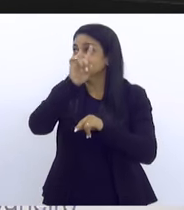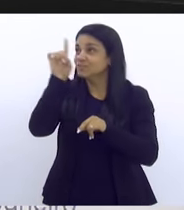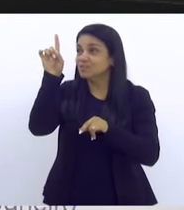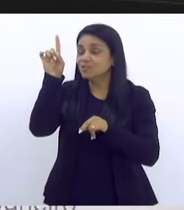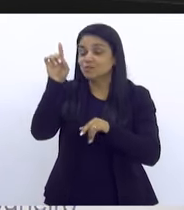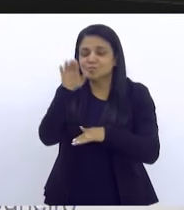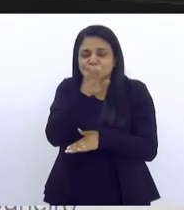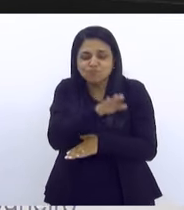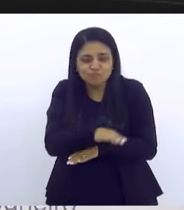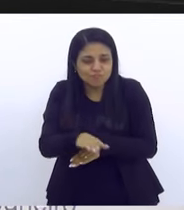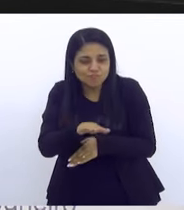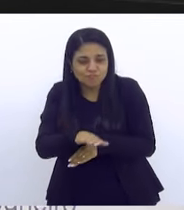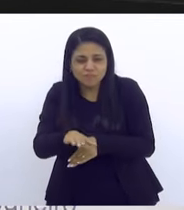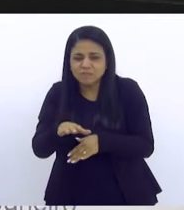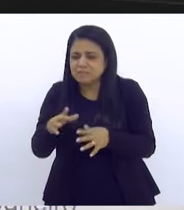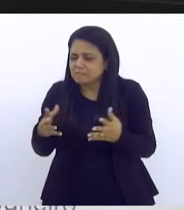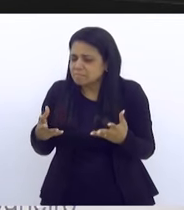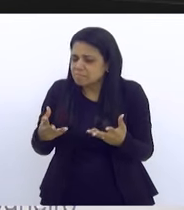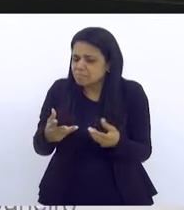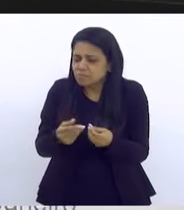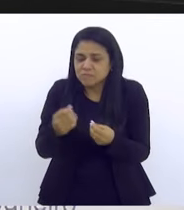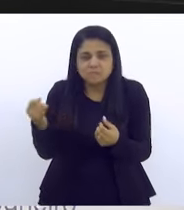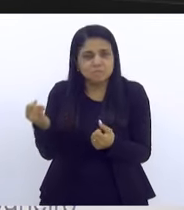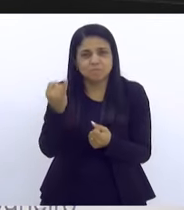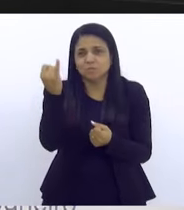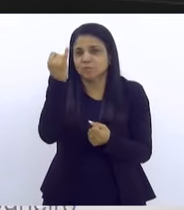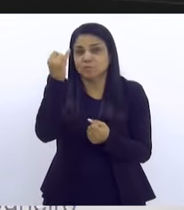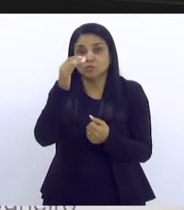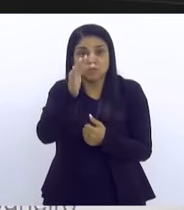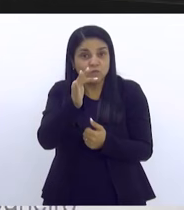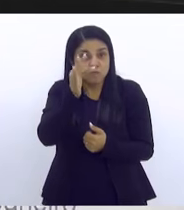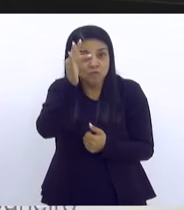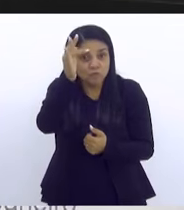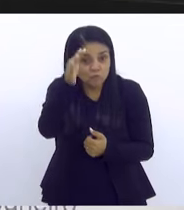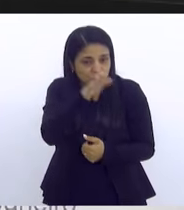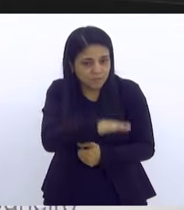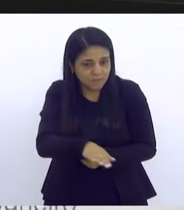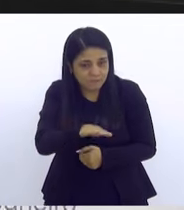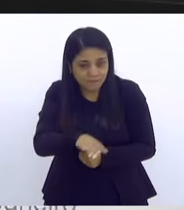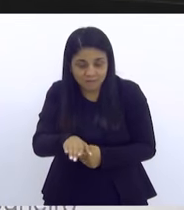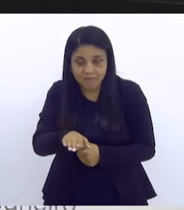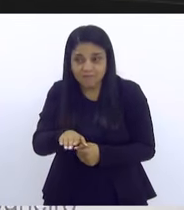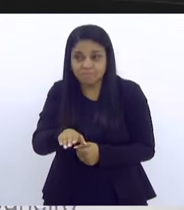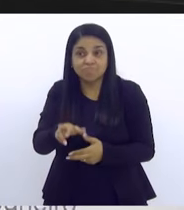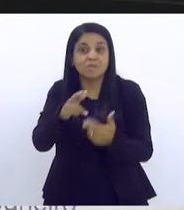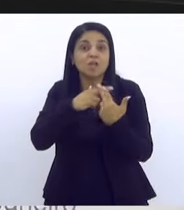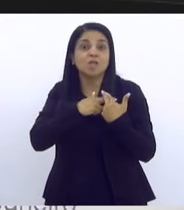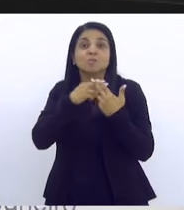tão preciosa, porque o futuro dessa criança está na mão de vocês.